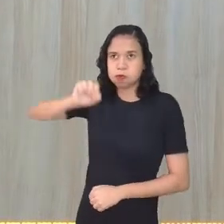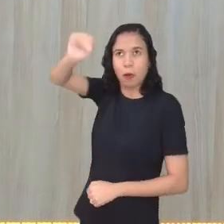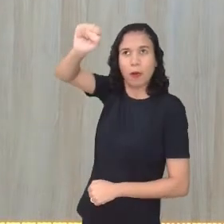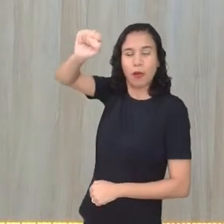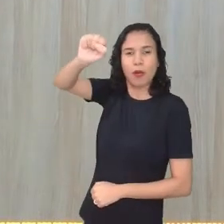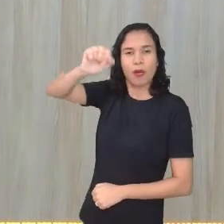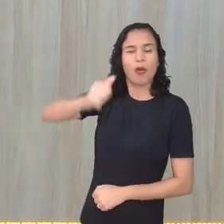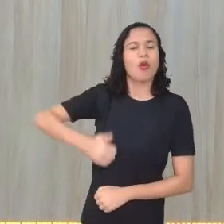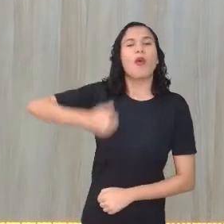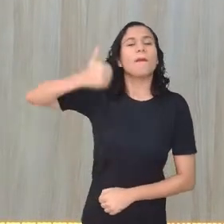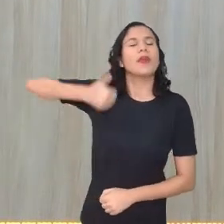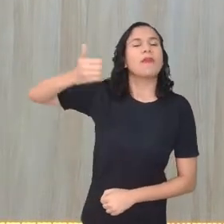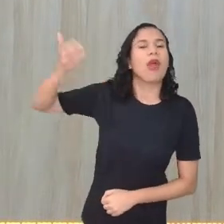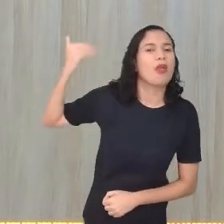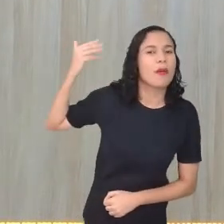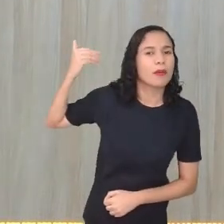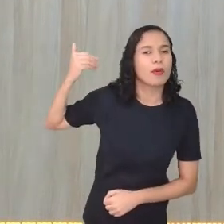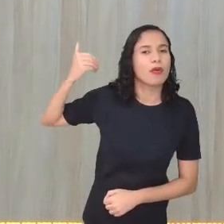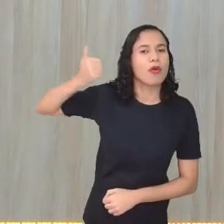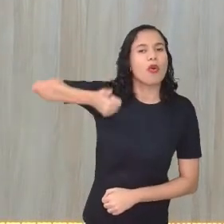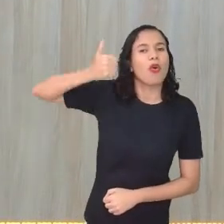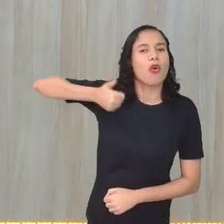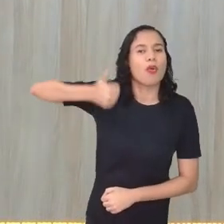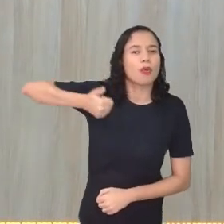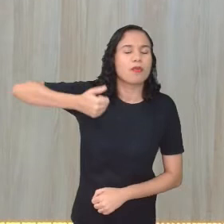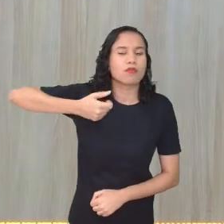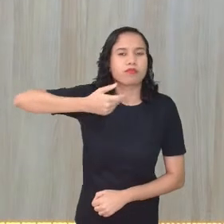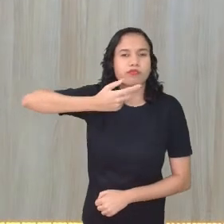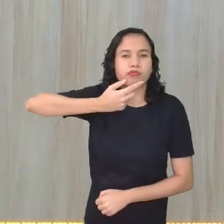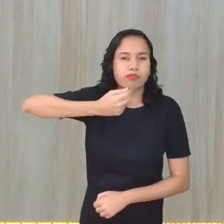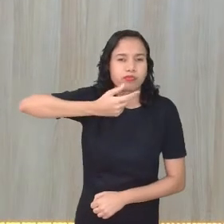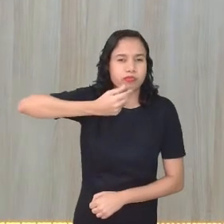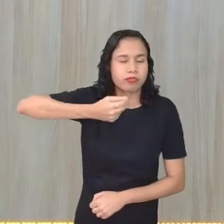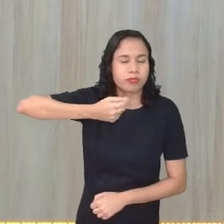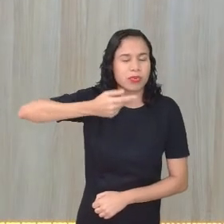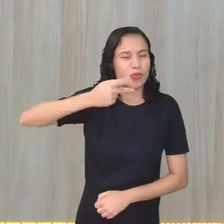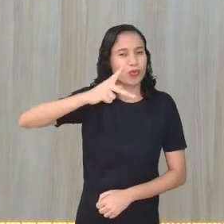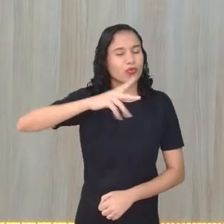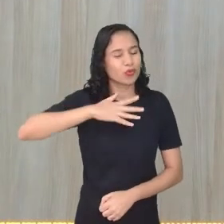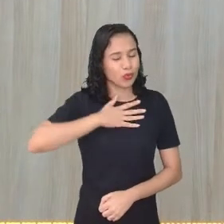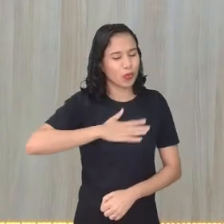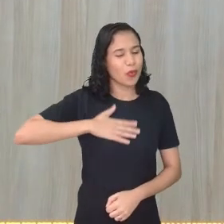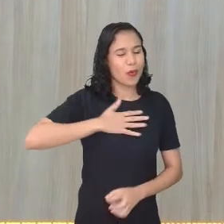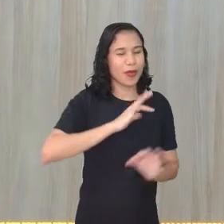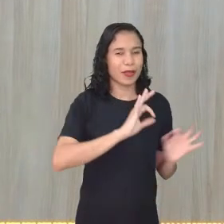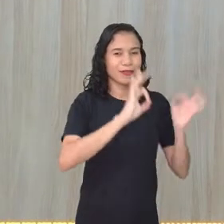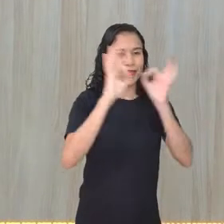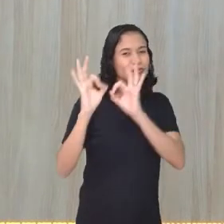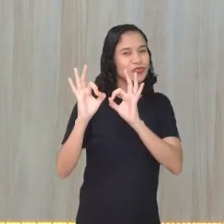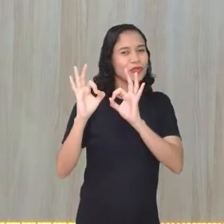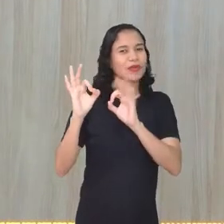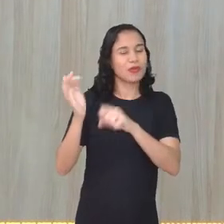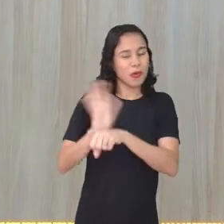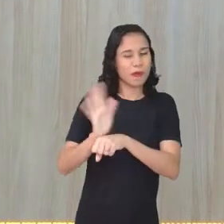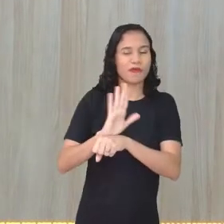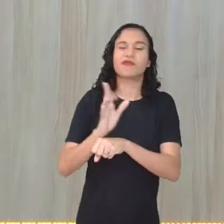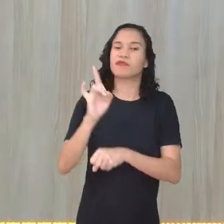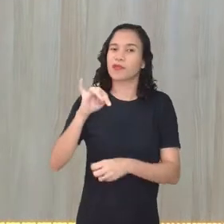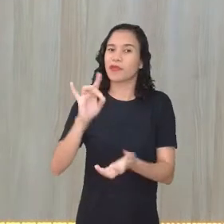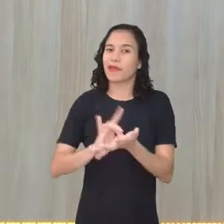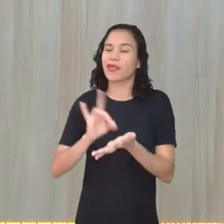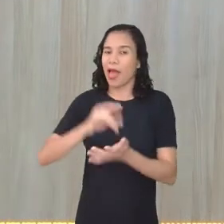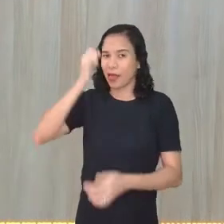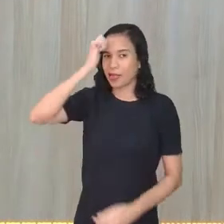super-heróis? Qual foi o primeiro Superman? De repente, você até gosta de assistir esses filmes, porque tem ideias